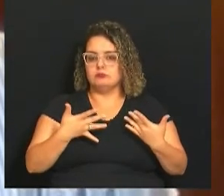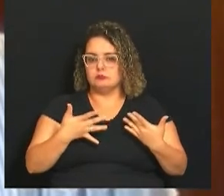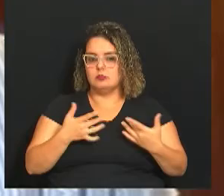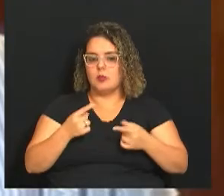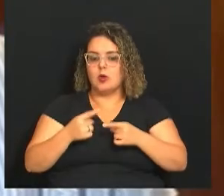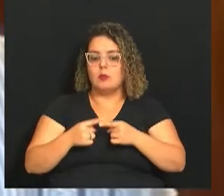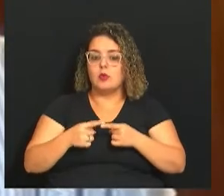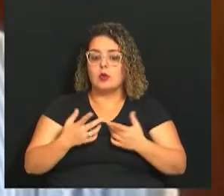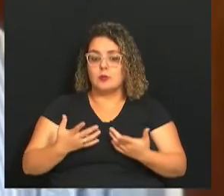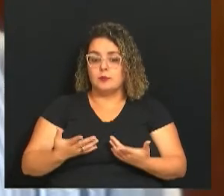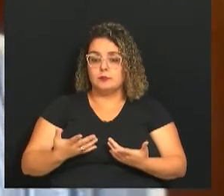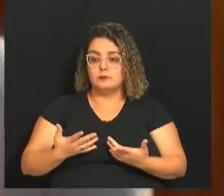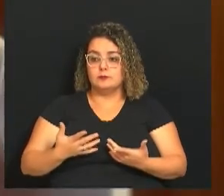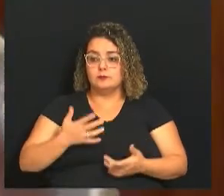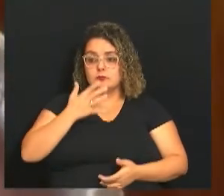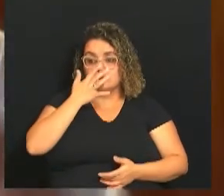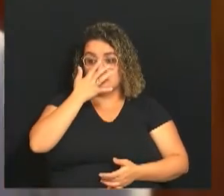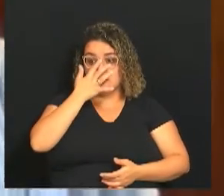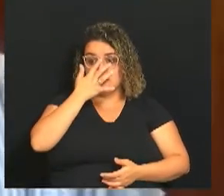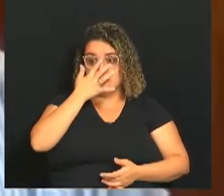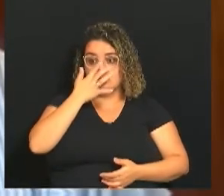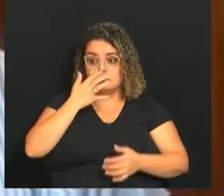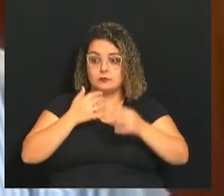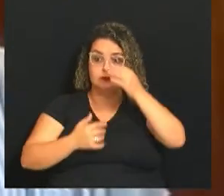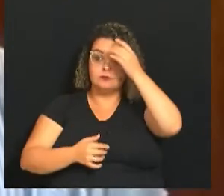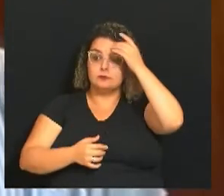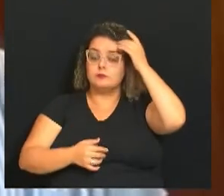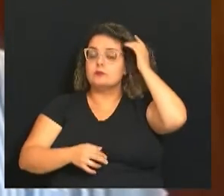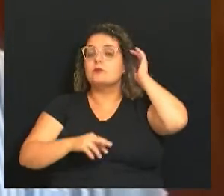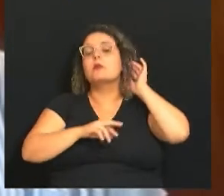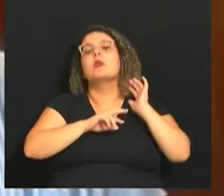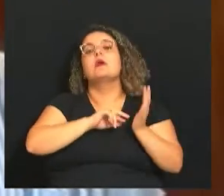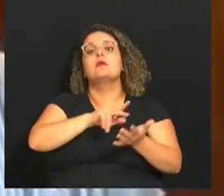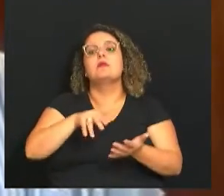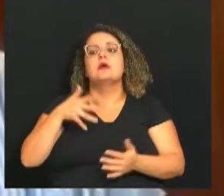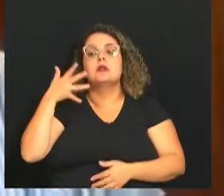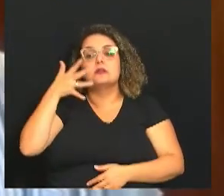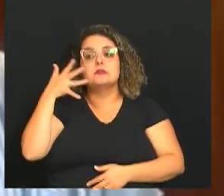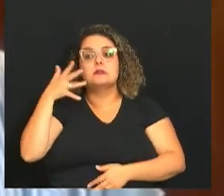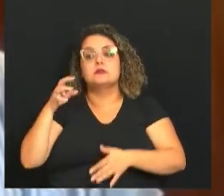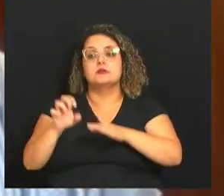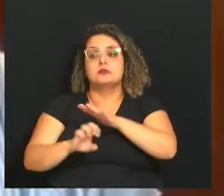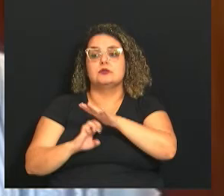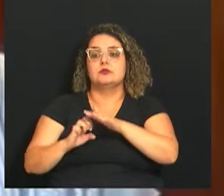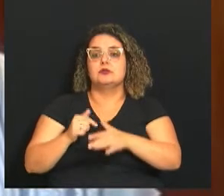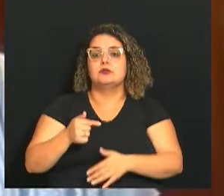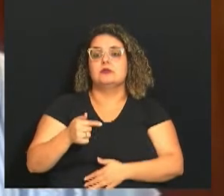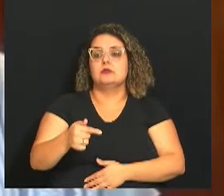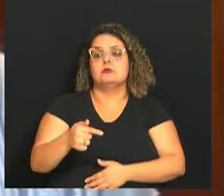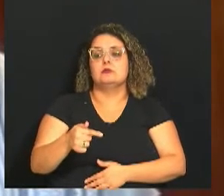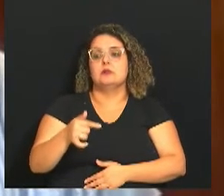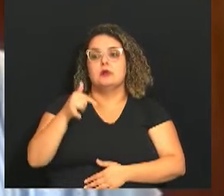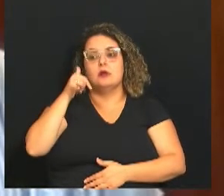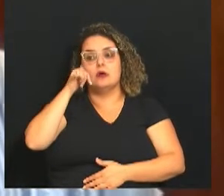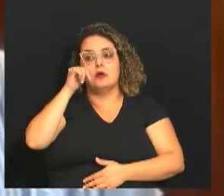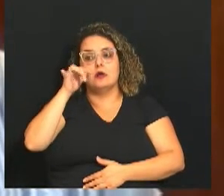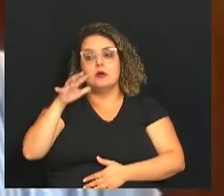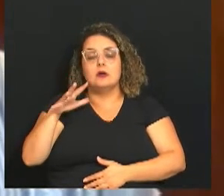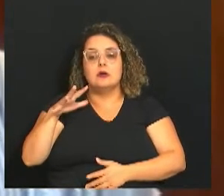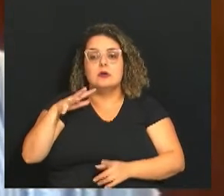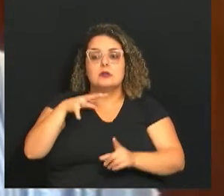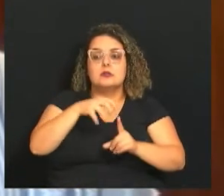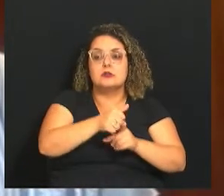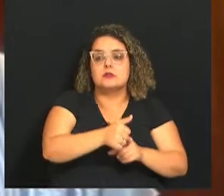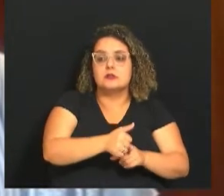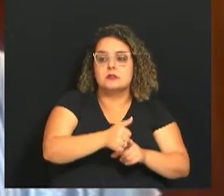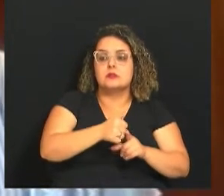pelo fato de eu realizar muitas palestras em empresas naquelas semanas de prevenção a acidente de trabalho, a